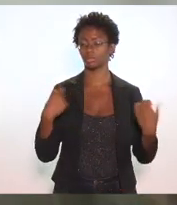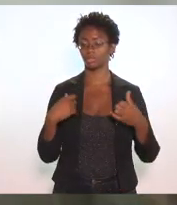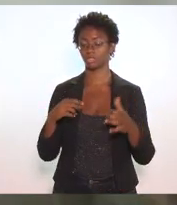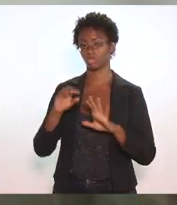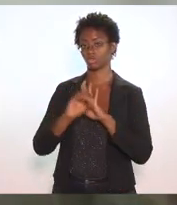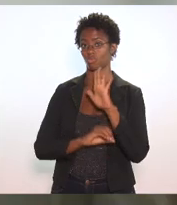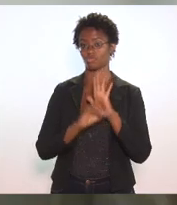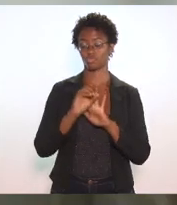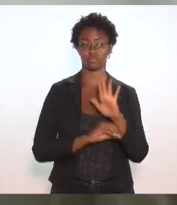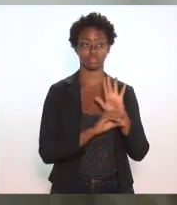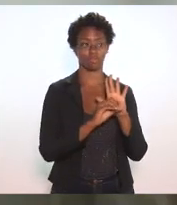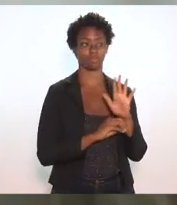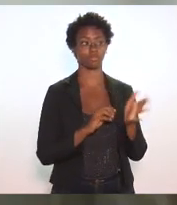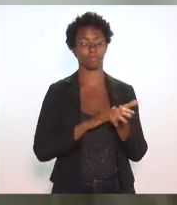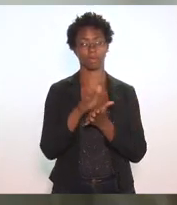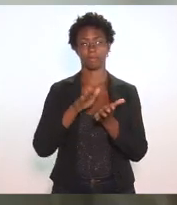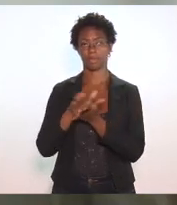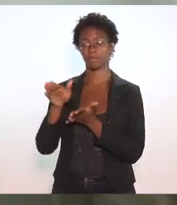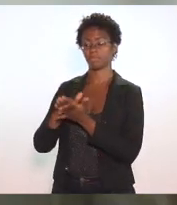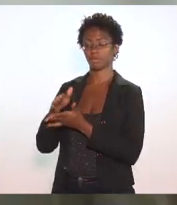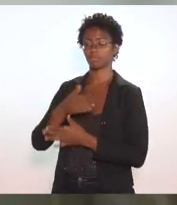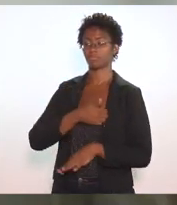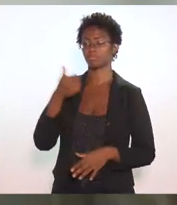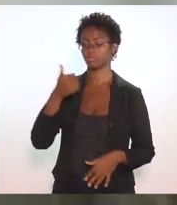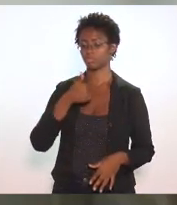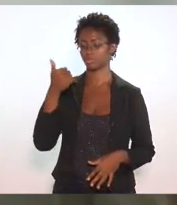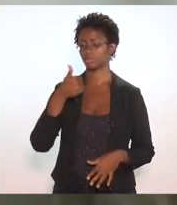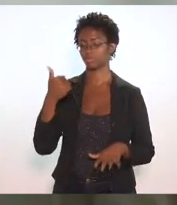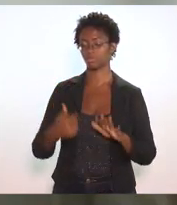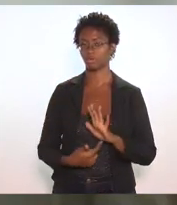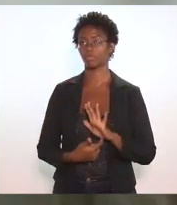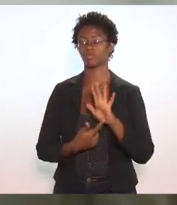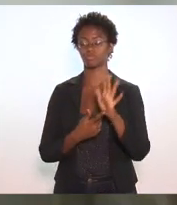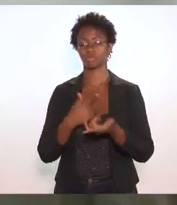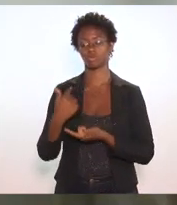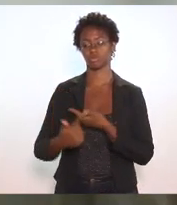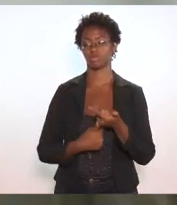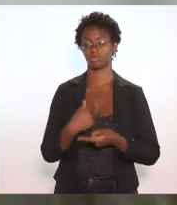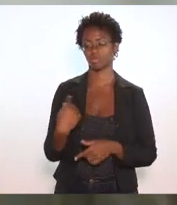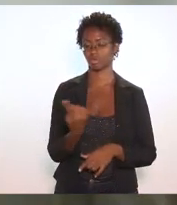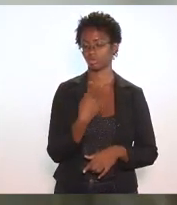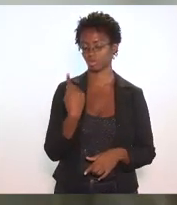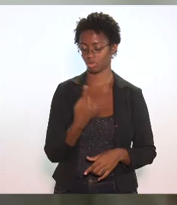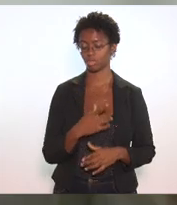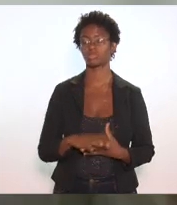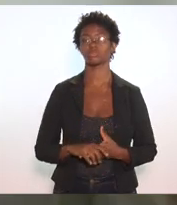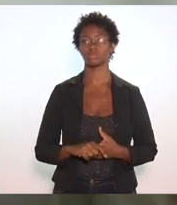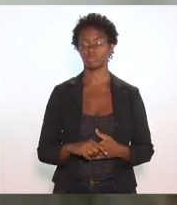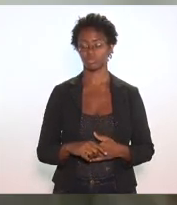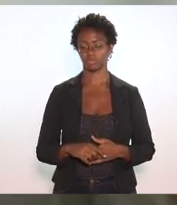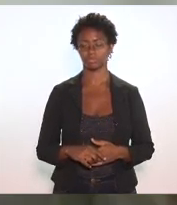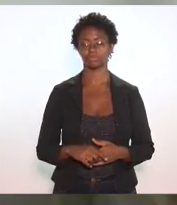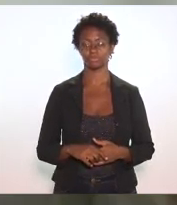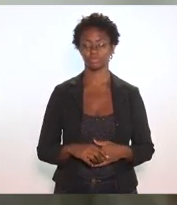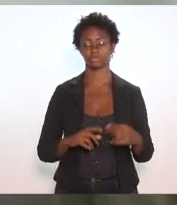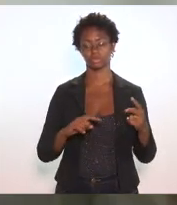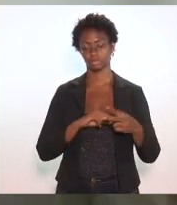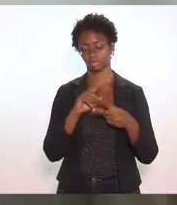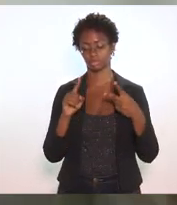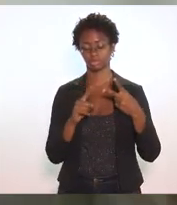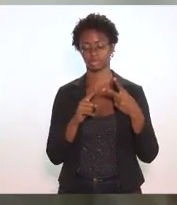ofícios. Primeiro, para aprovar o plano de trabalho e outras questões. E, em seguida,